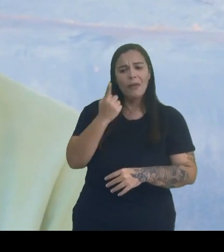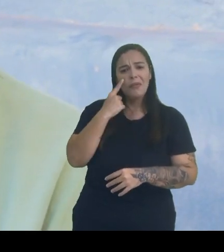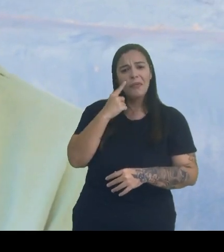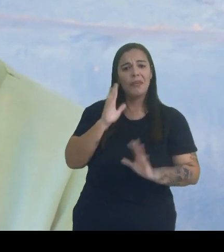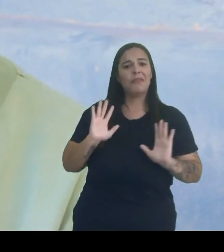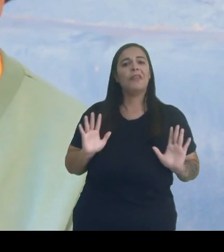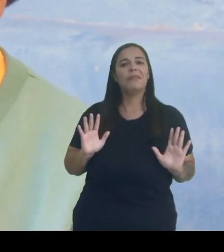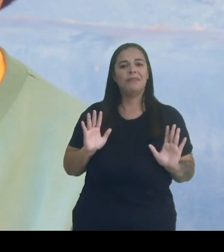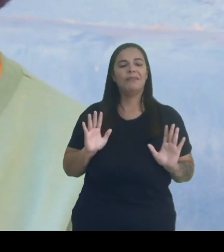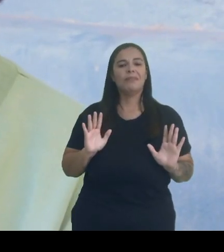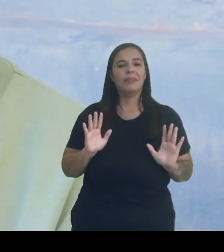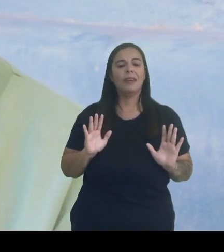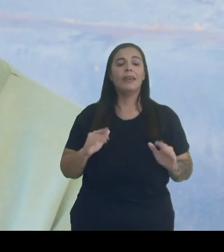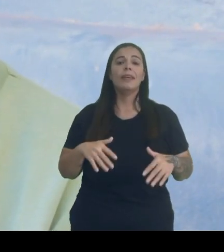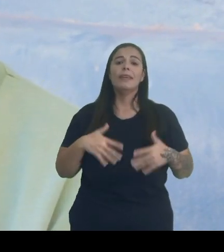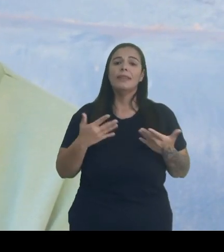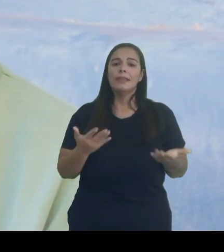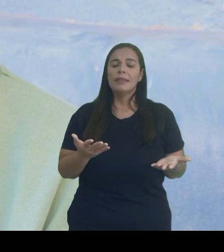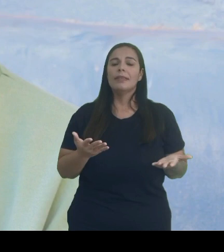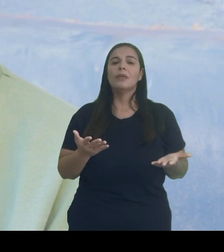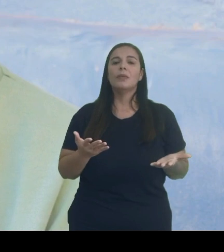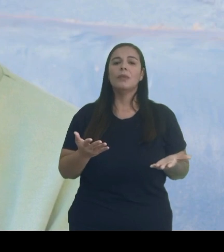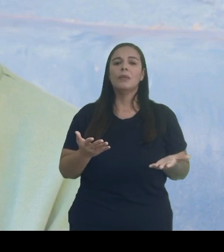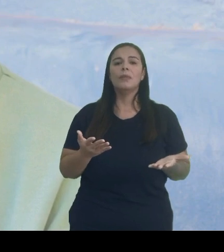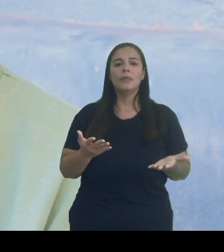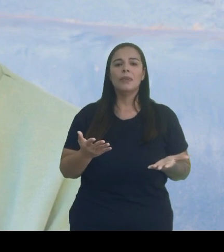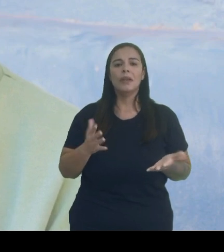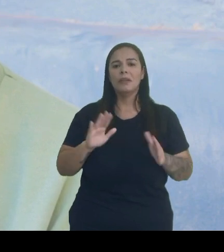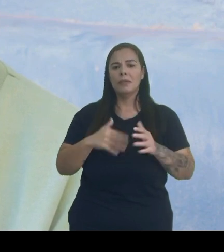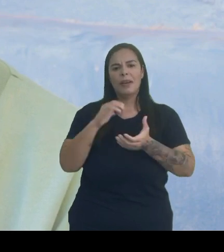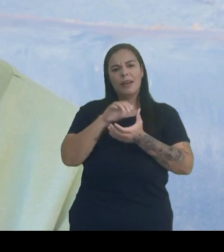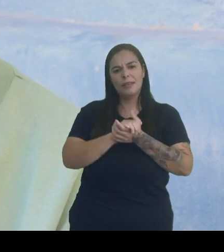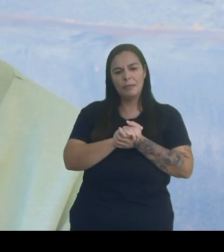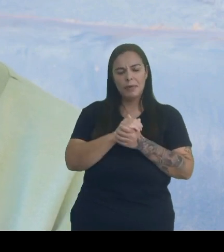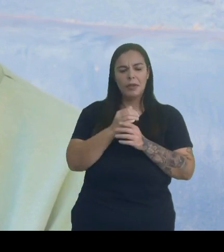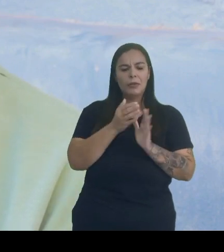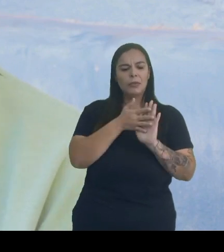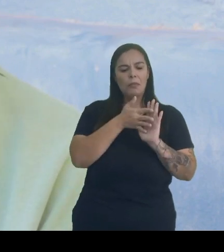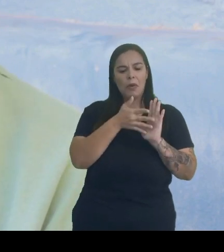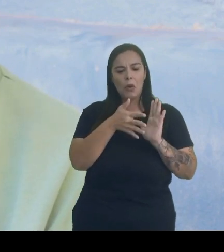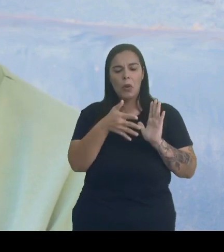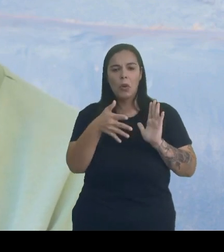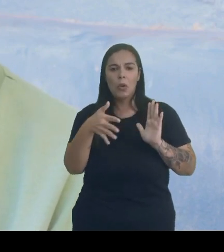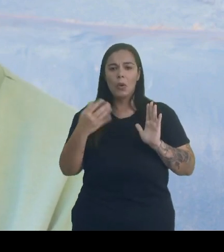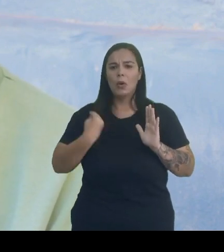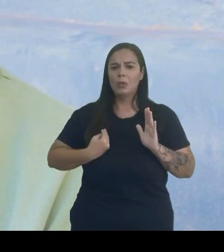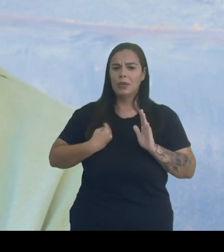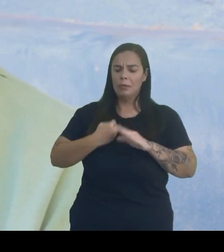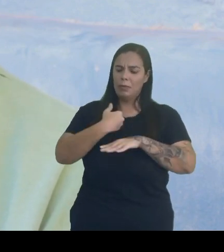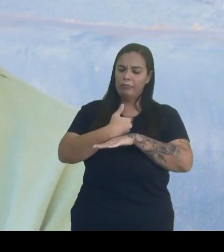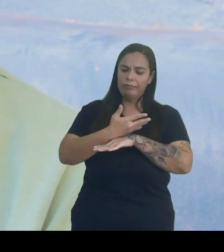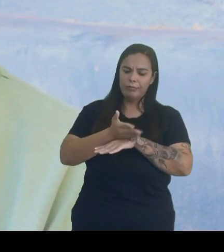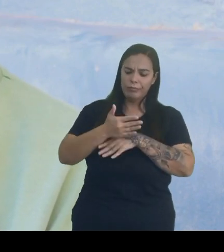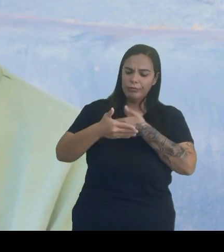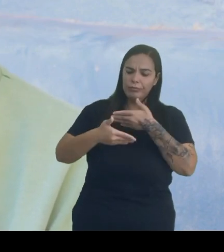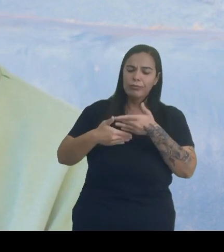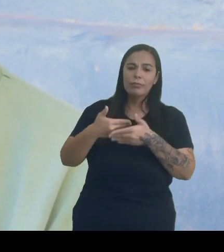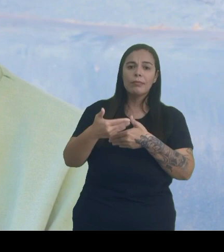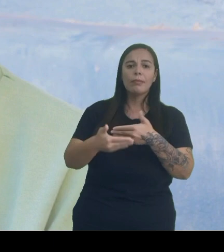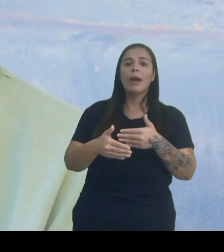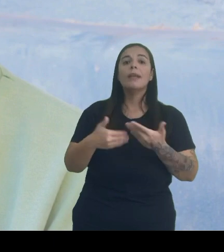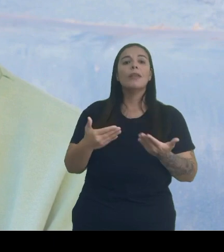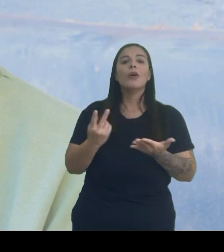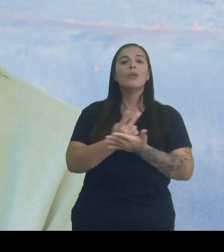acontecer, não é mesmo? Então, com o decorrer do meu casamento, com o decorrer do tempo que foi passando,